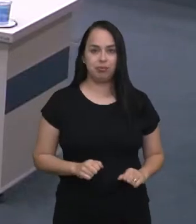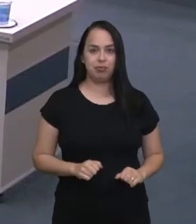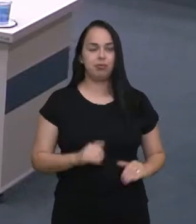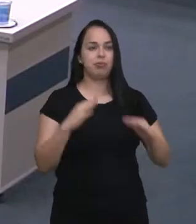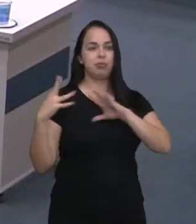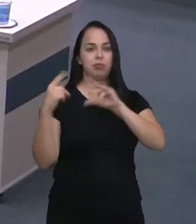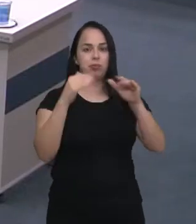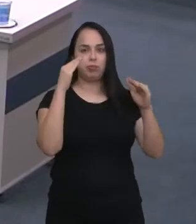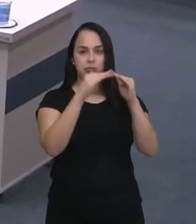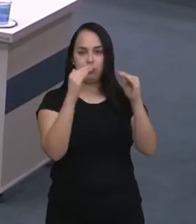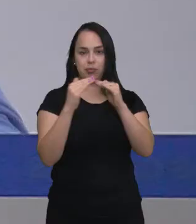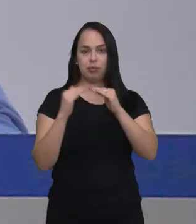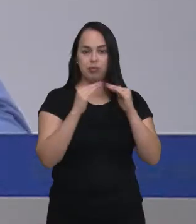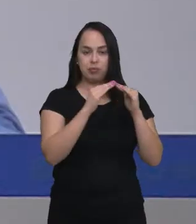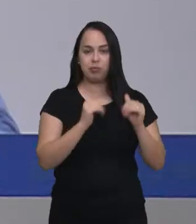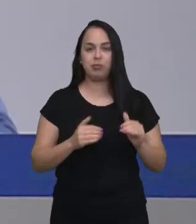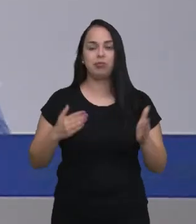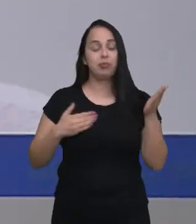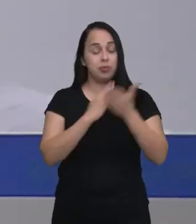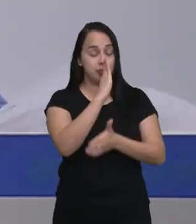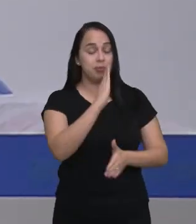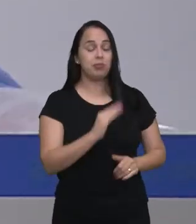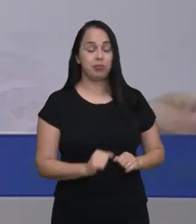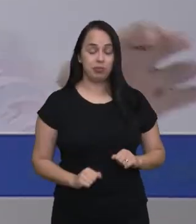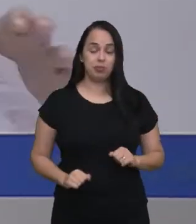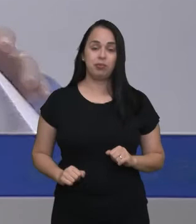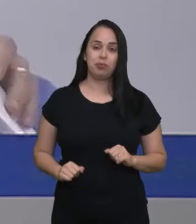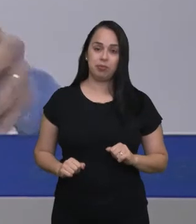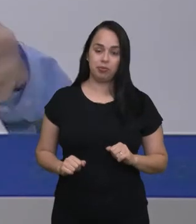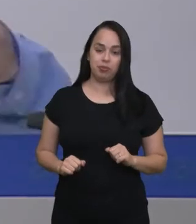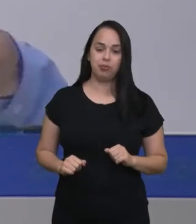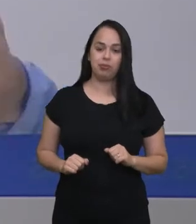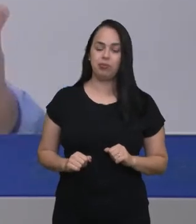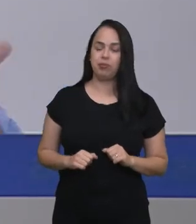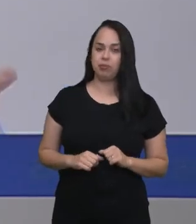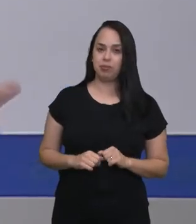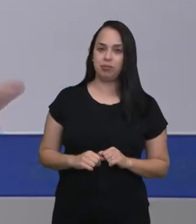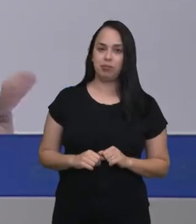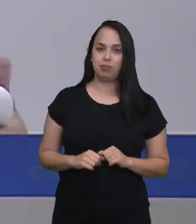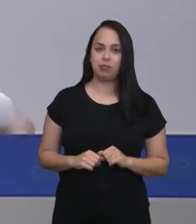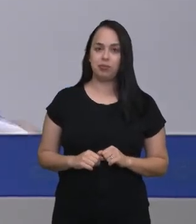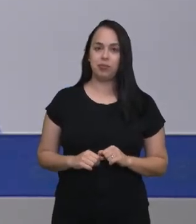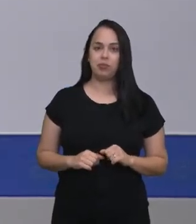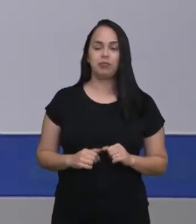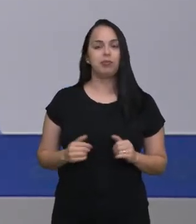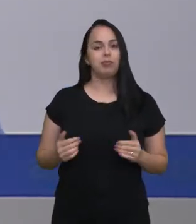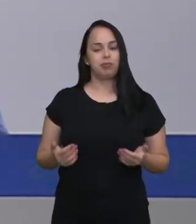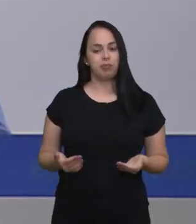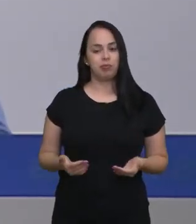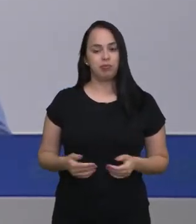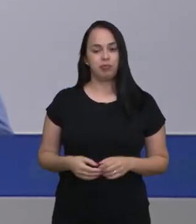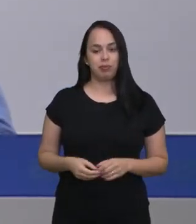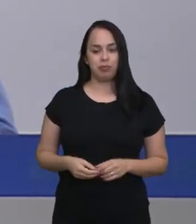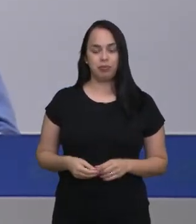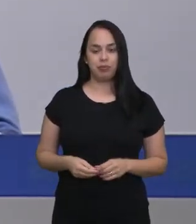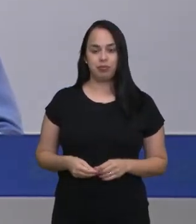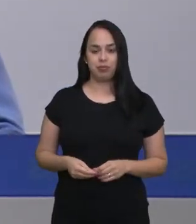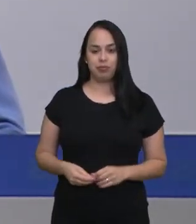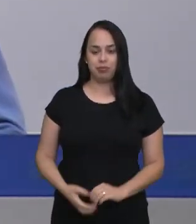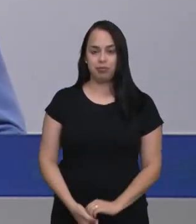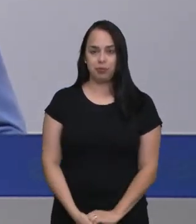voto contrário, senhor presidente. Aprovado por unanimidade. Em discussão.